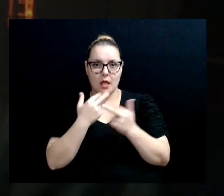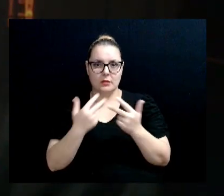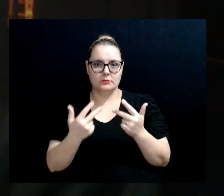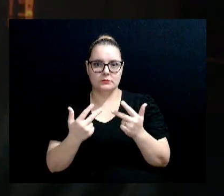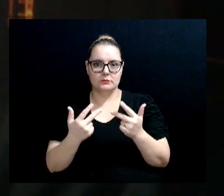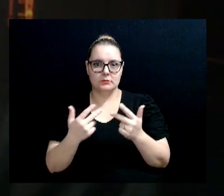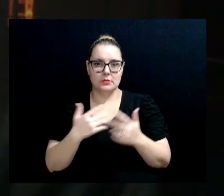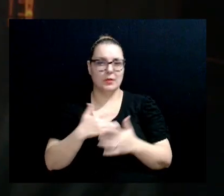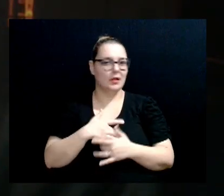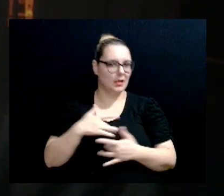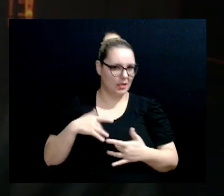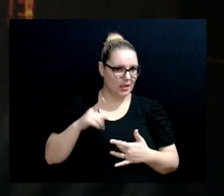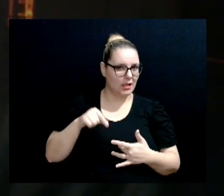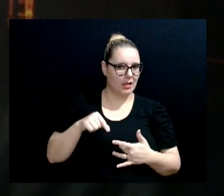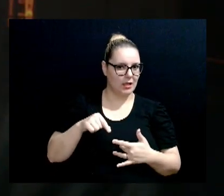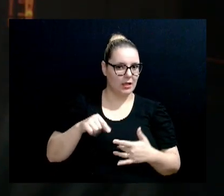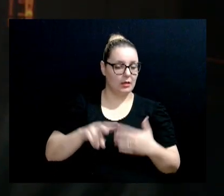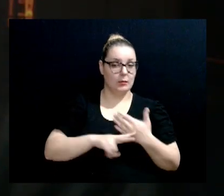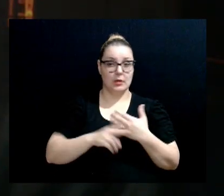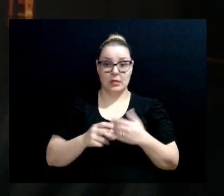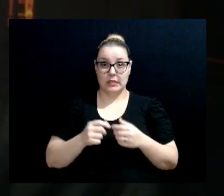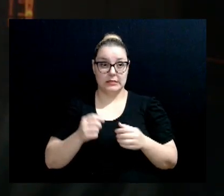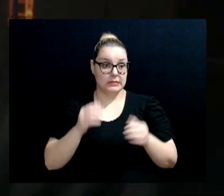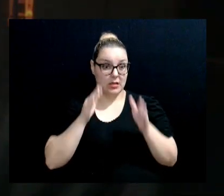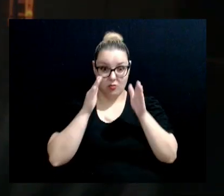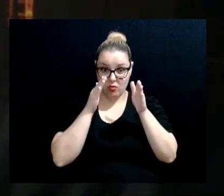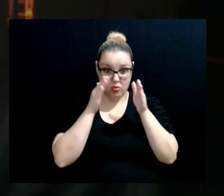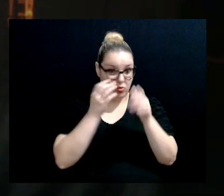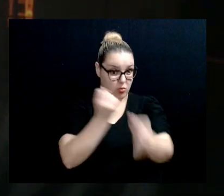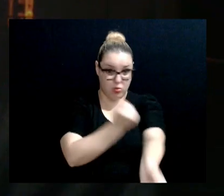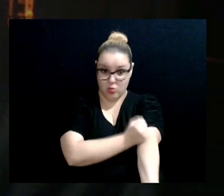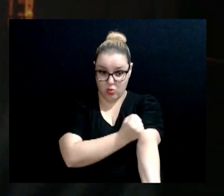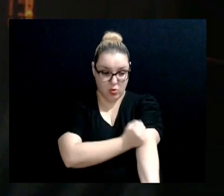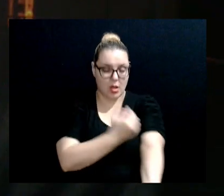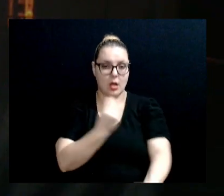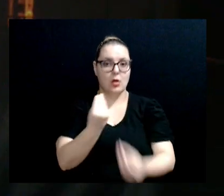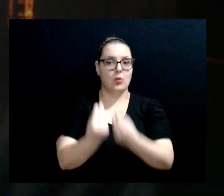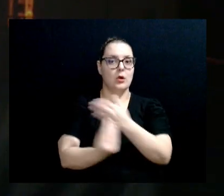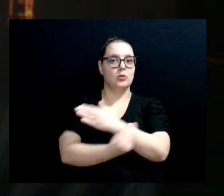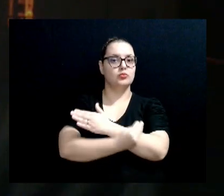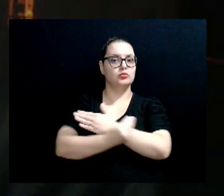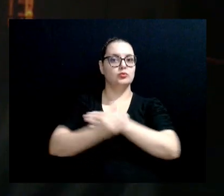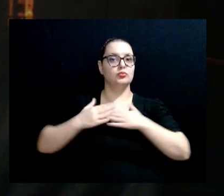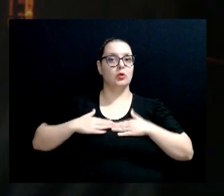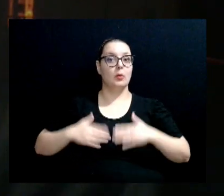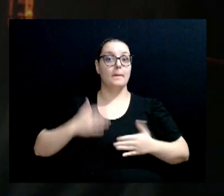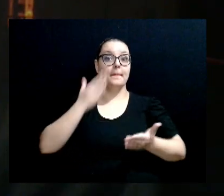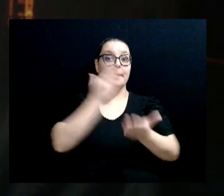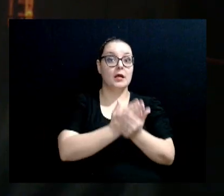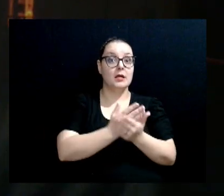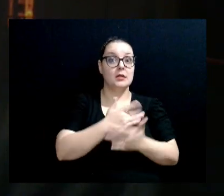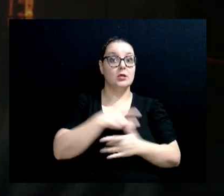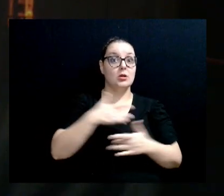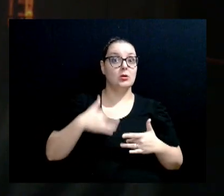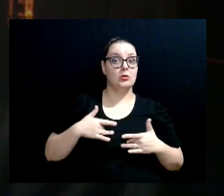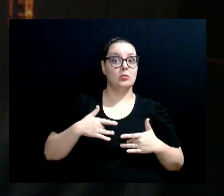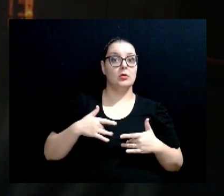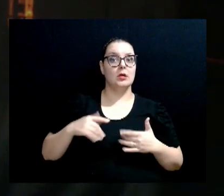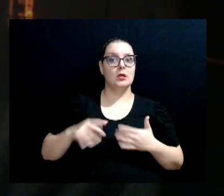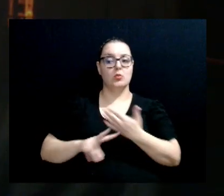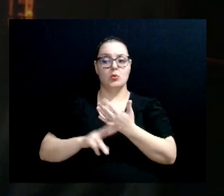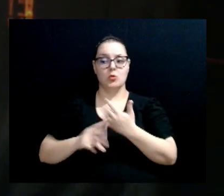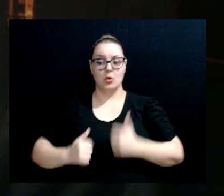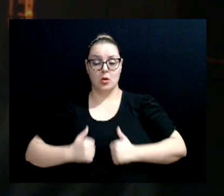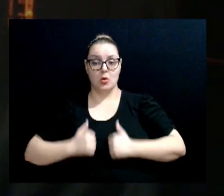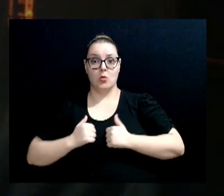pode virar obsessão? Quando o cuidado com o corpo deixa de ser saudável e passa a afetar a autoestima, a relação com a